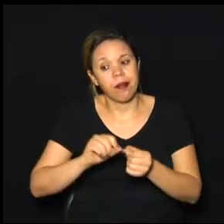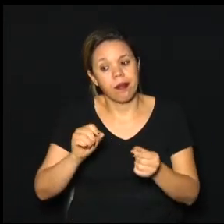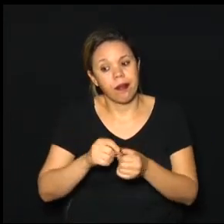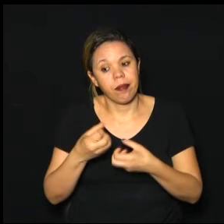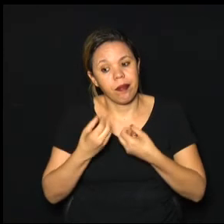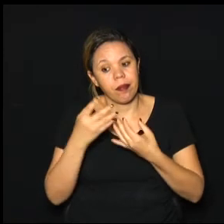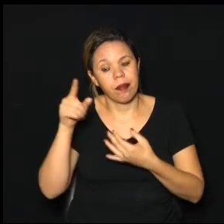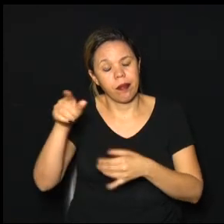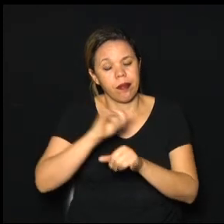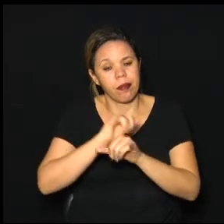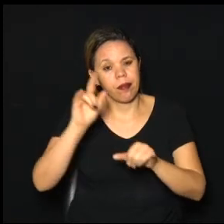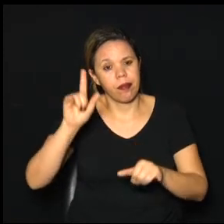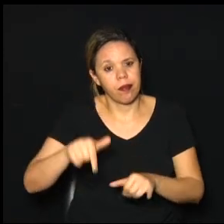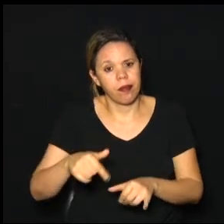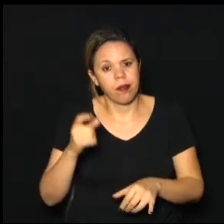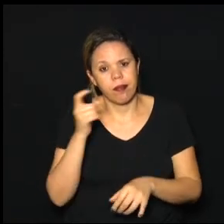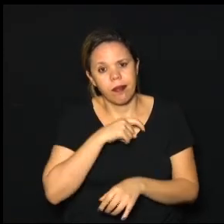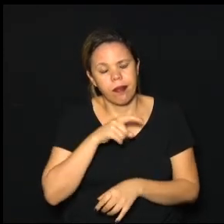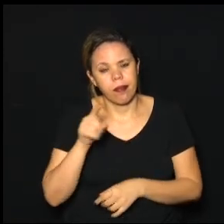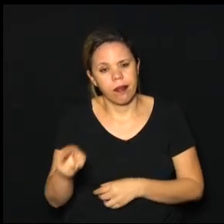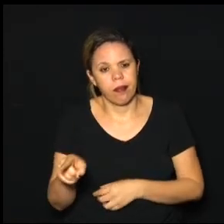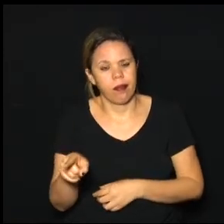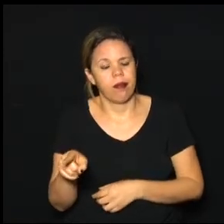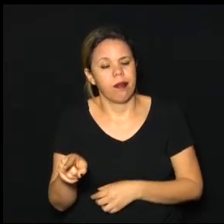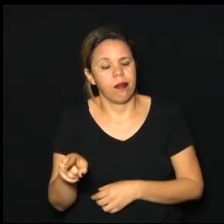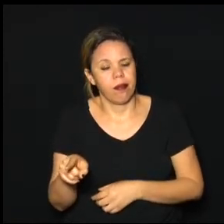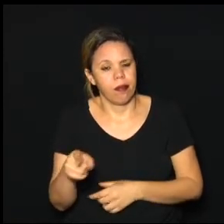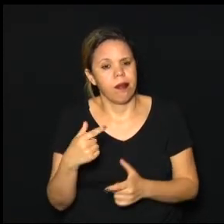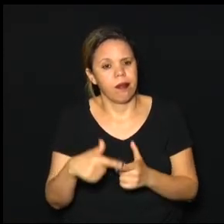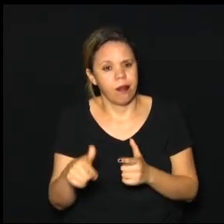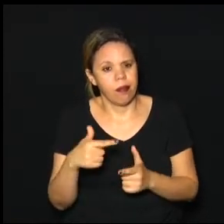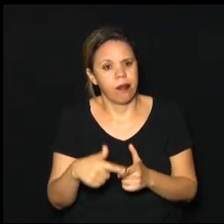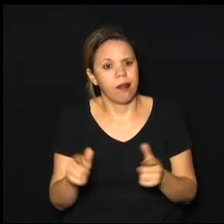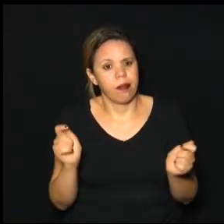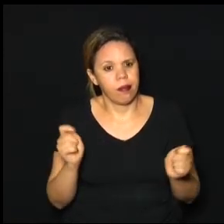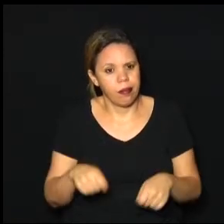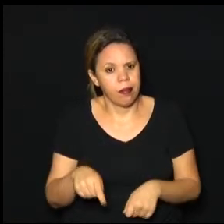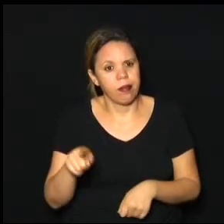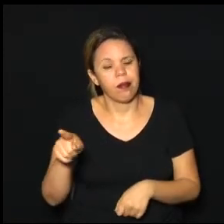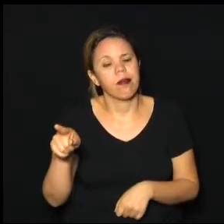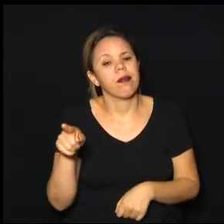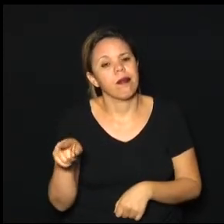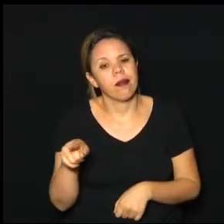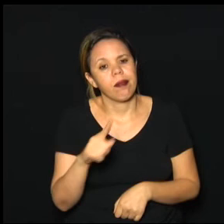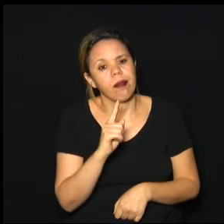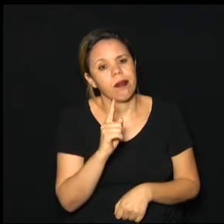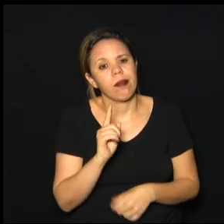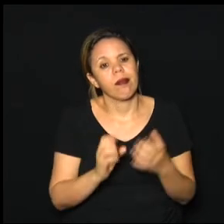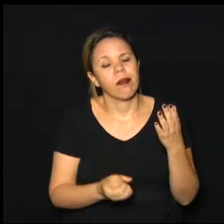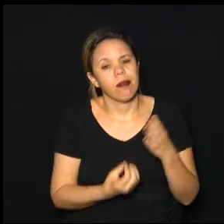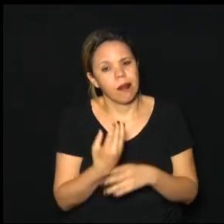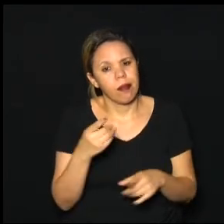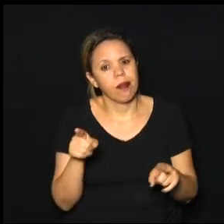que você divulgou é uma informação mentirosa, você vai ter problema e possivelmente você vai incorrer também na figura penal